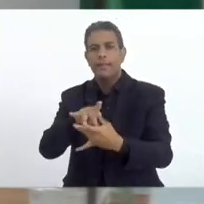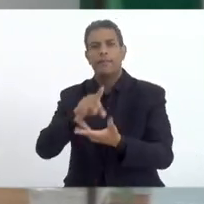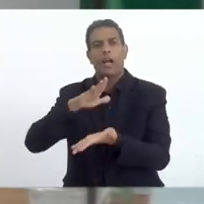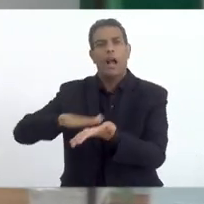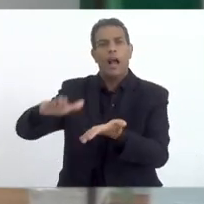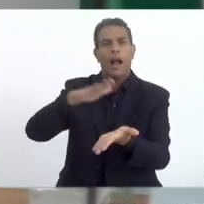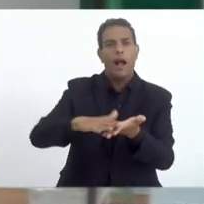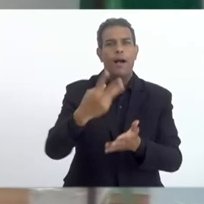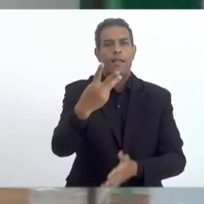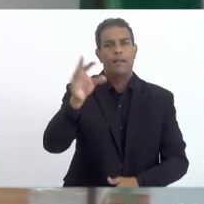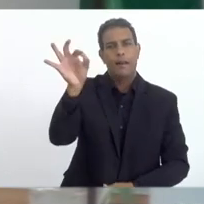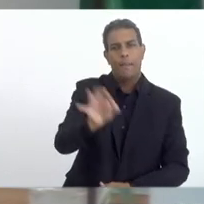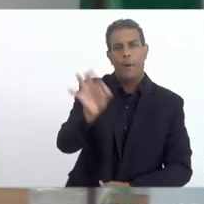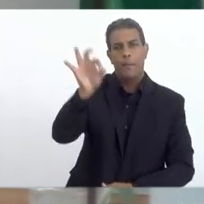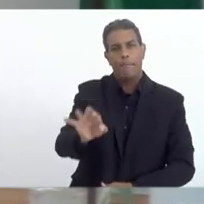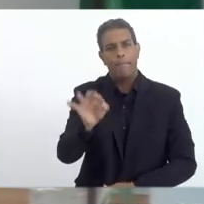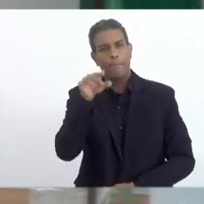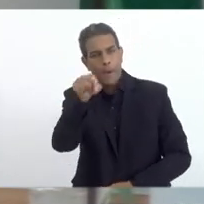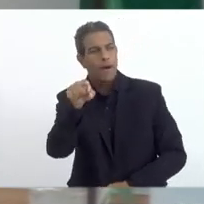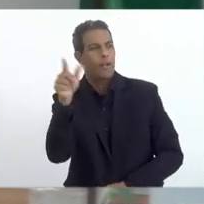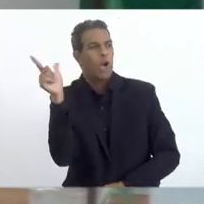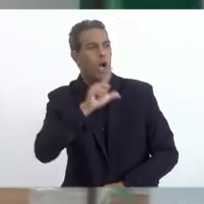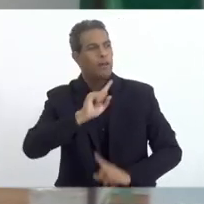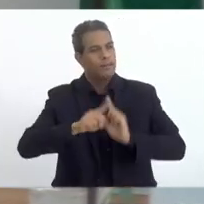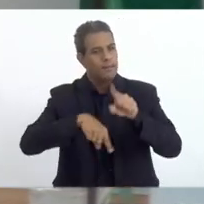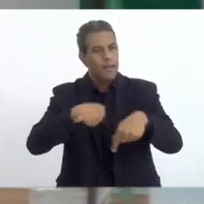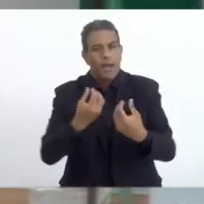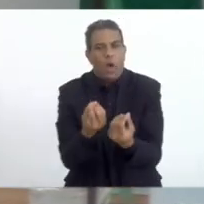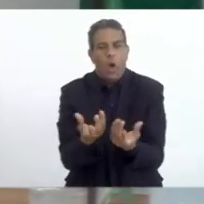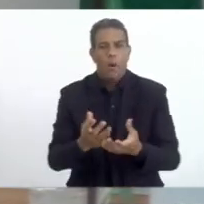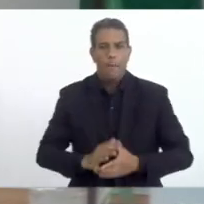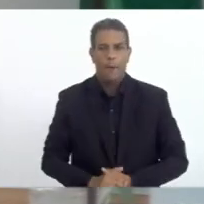gastar 3% da receita corrente líquida.